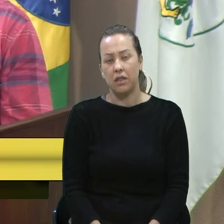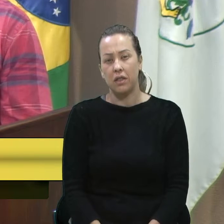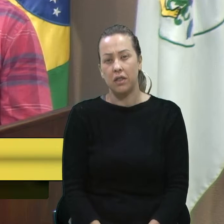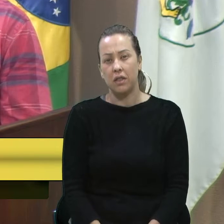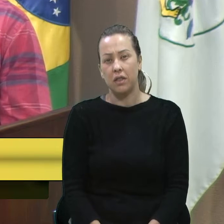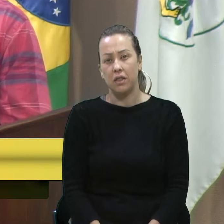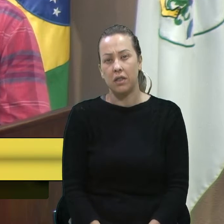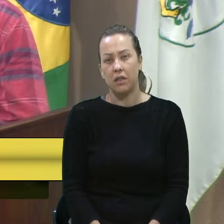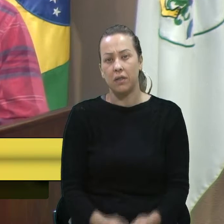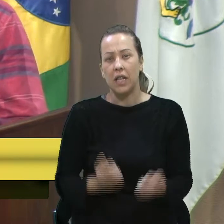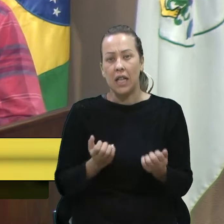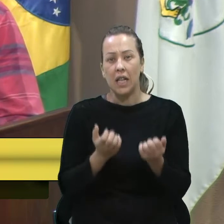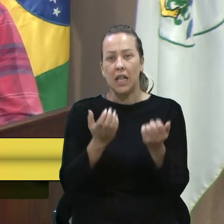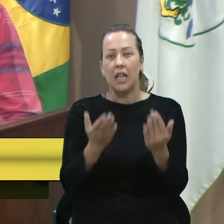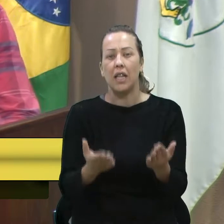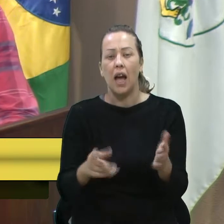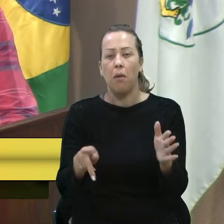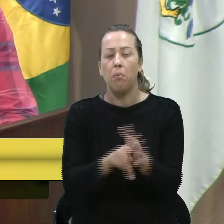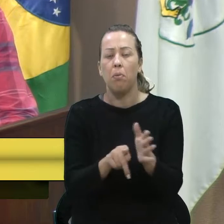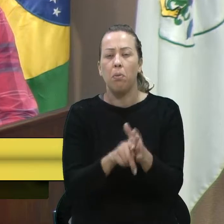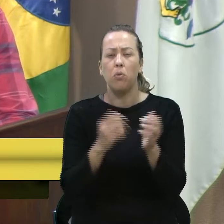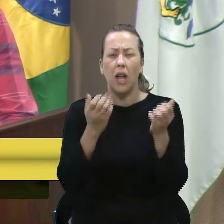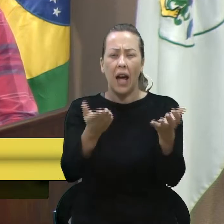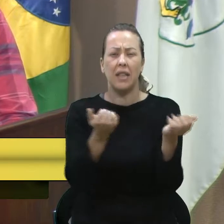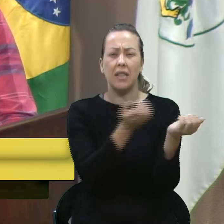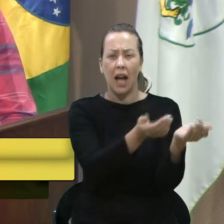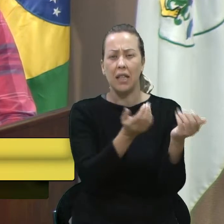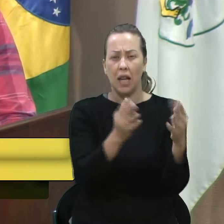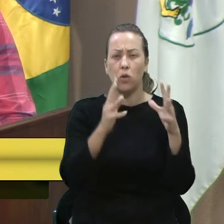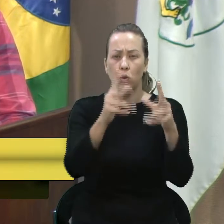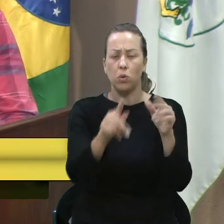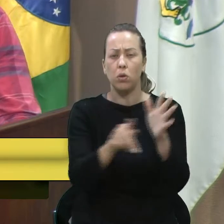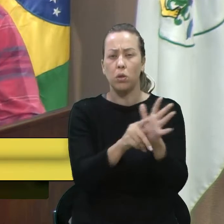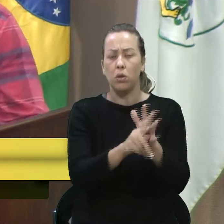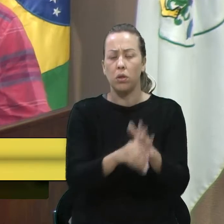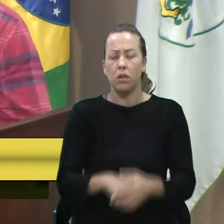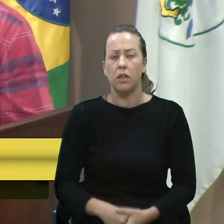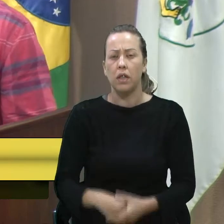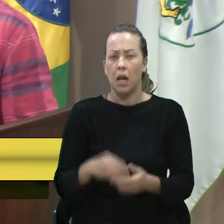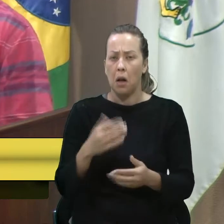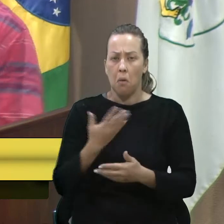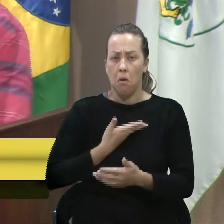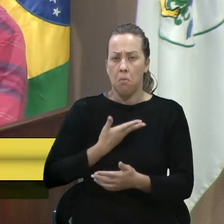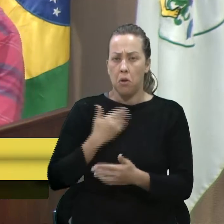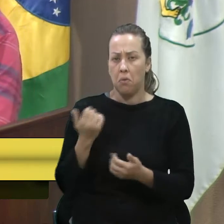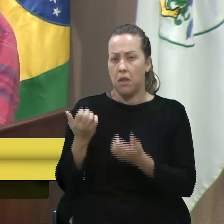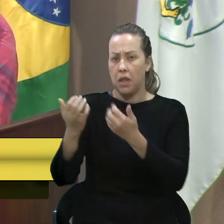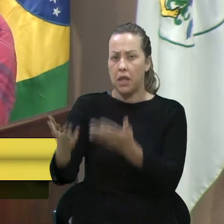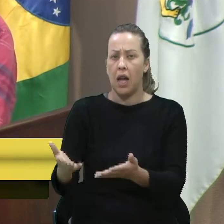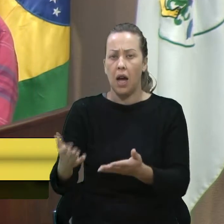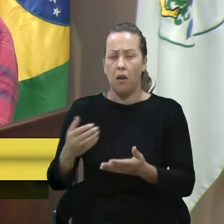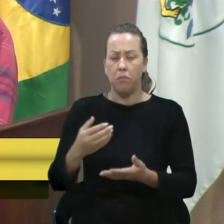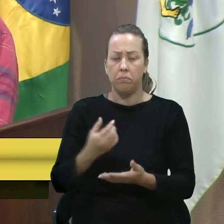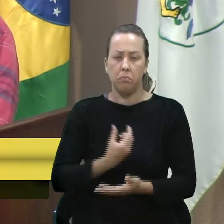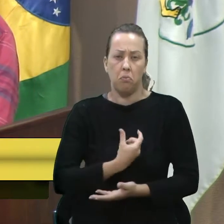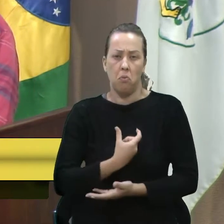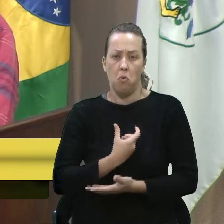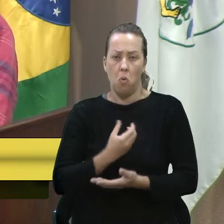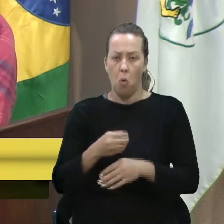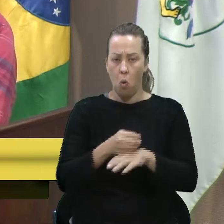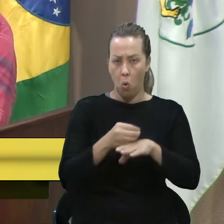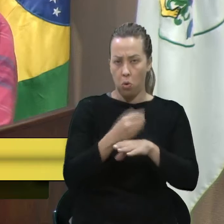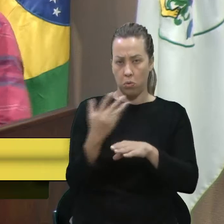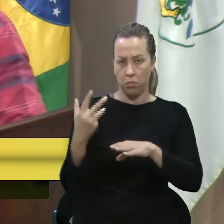Doação inexplicada de objetos valorosos. Chama alguém, parente, e eu vou te dar essa joia, vou te passar